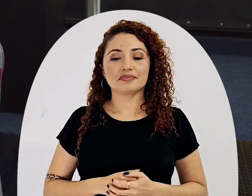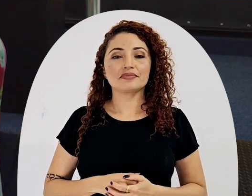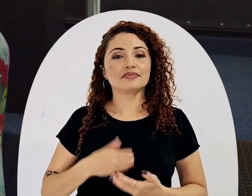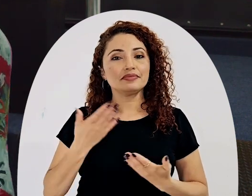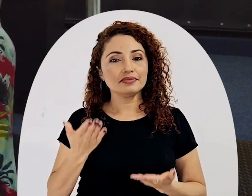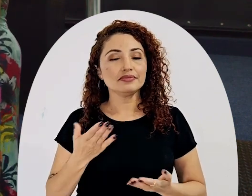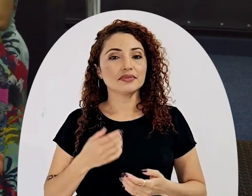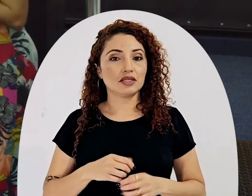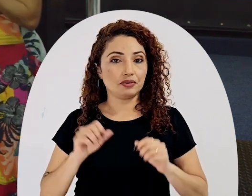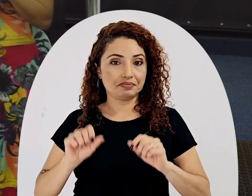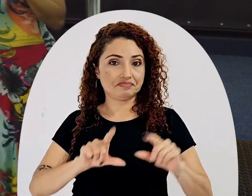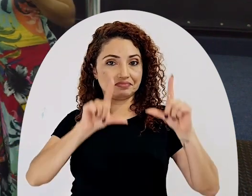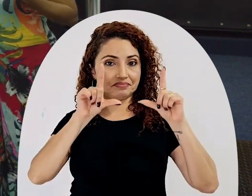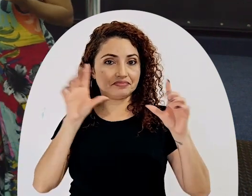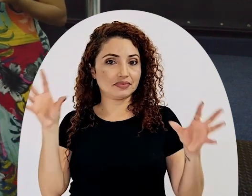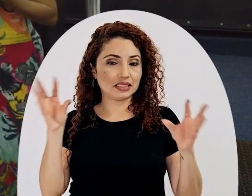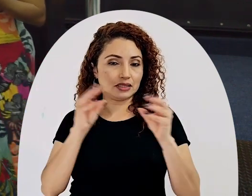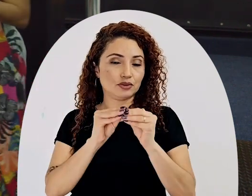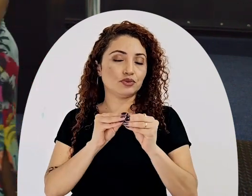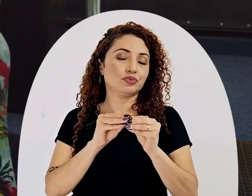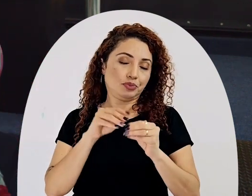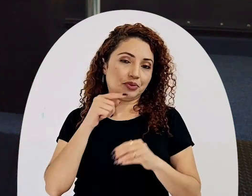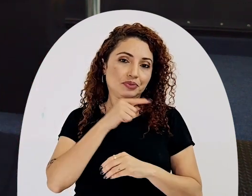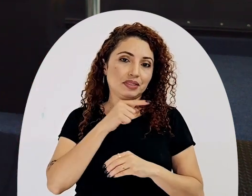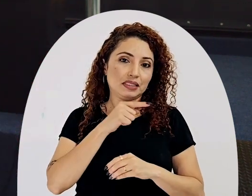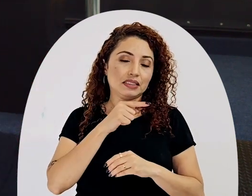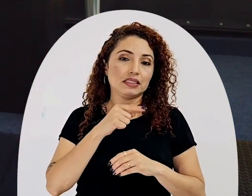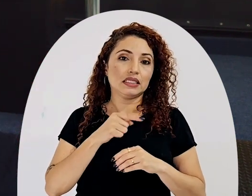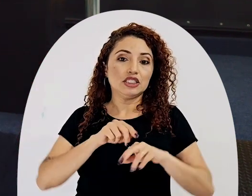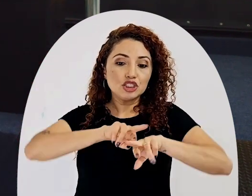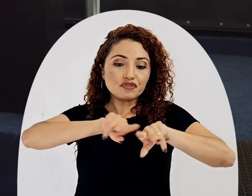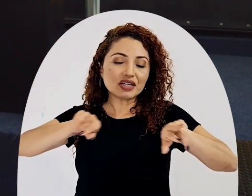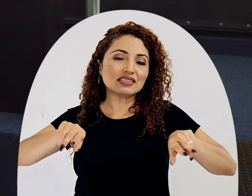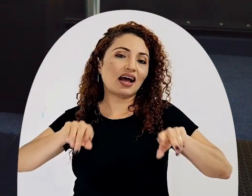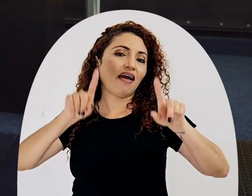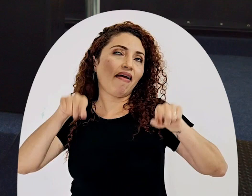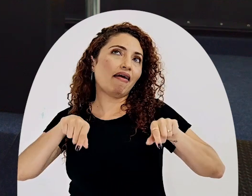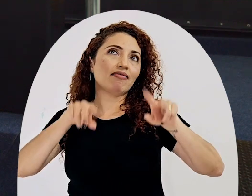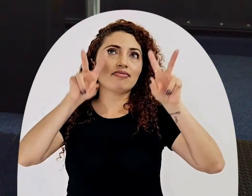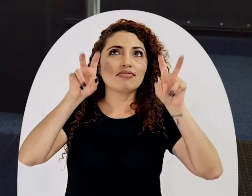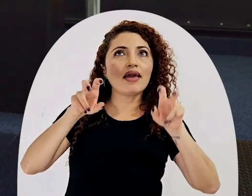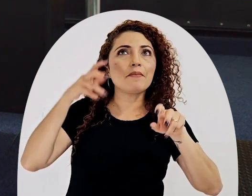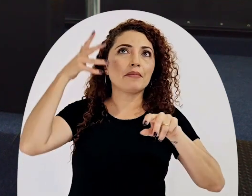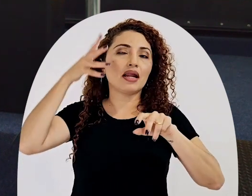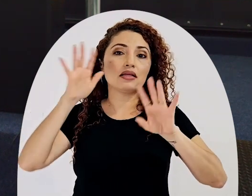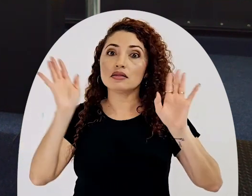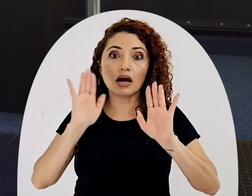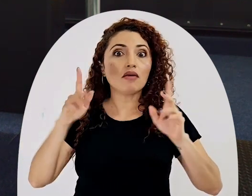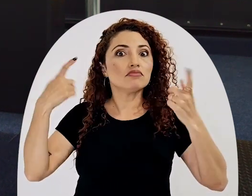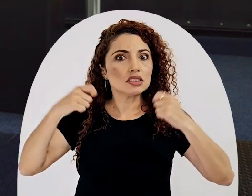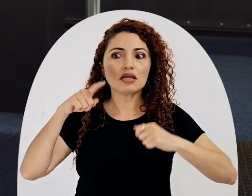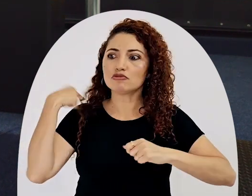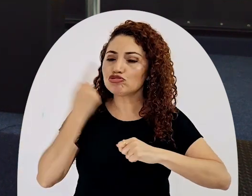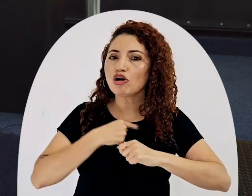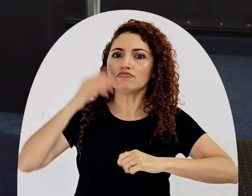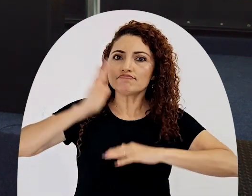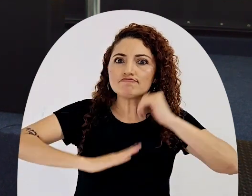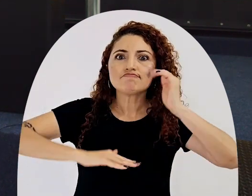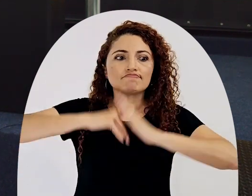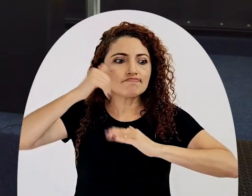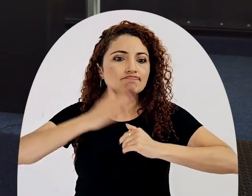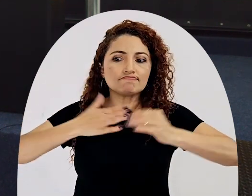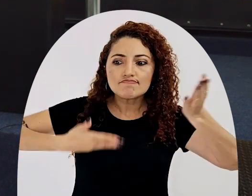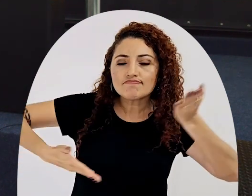que eu trouxe, né? Trazer que diversidade não é pauta, é prática. Eu gosto de pensar e de